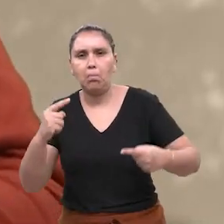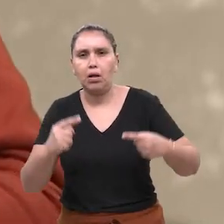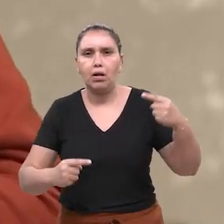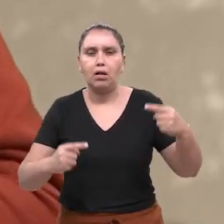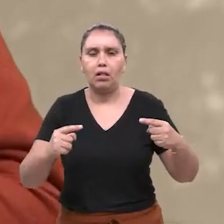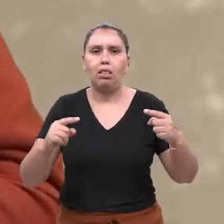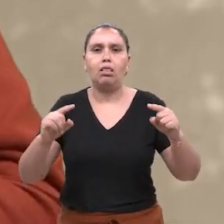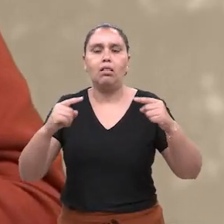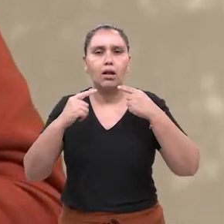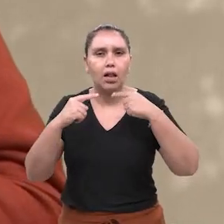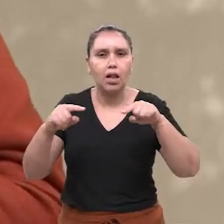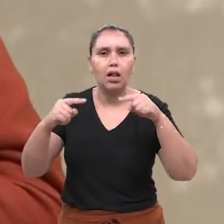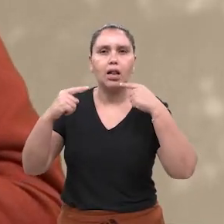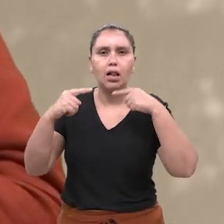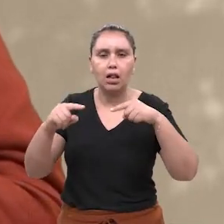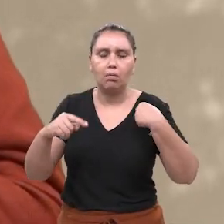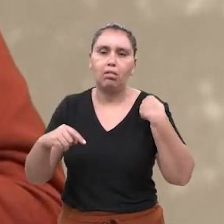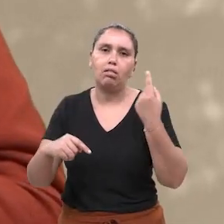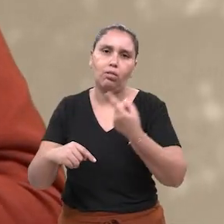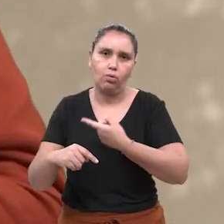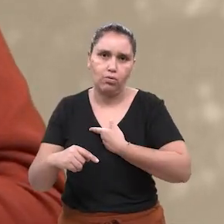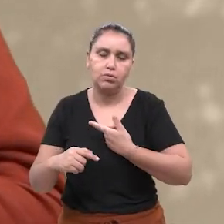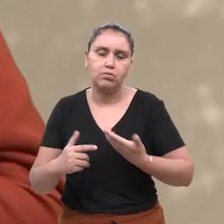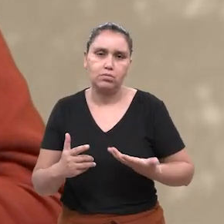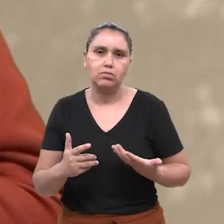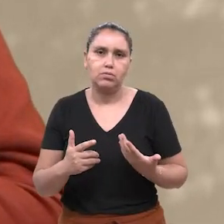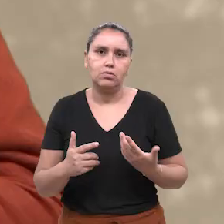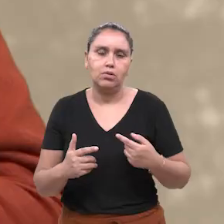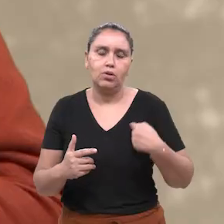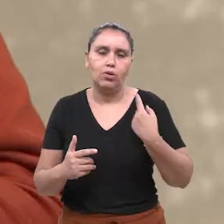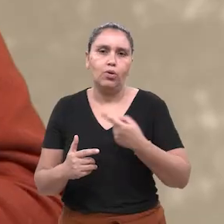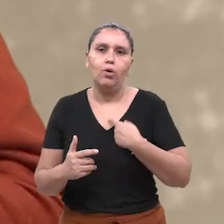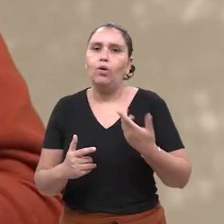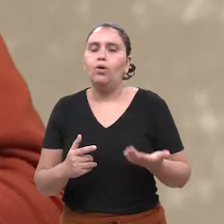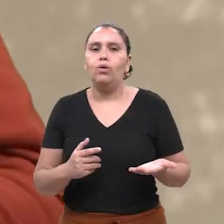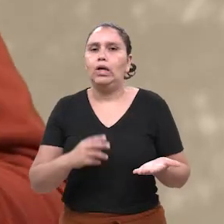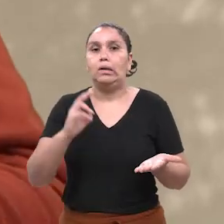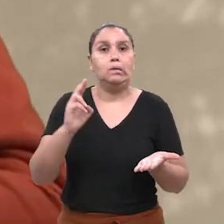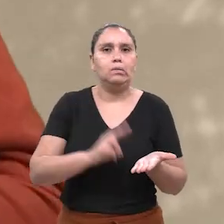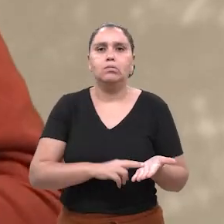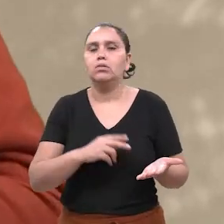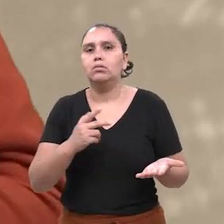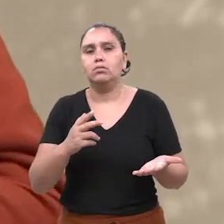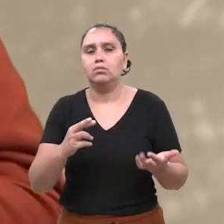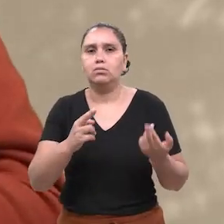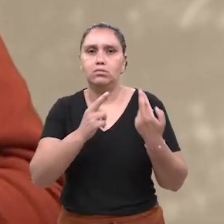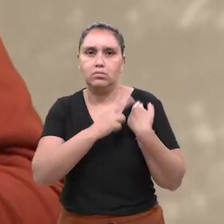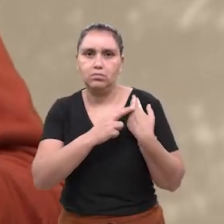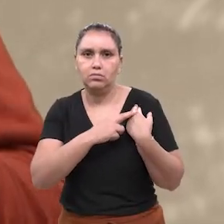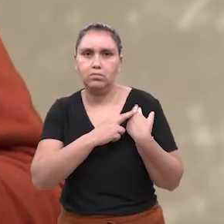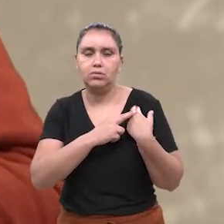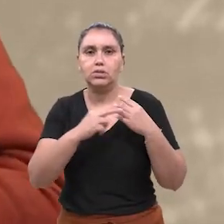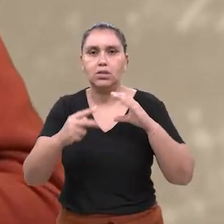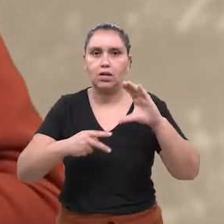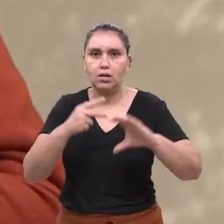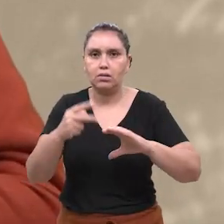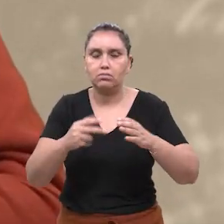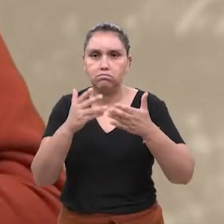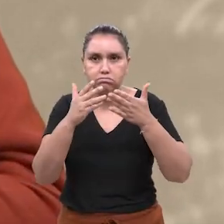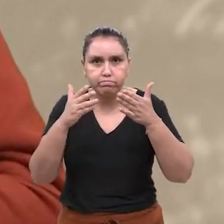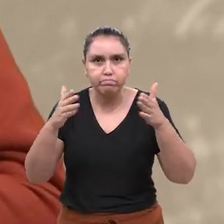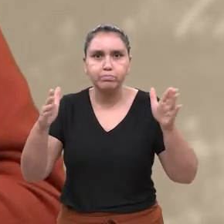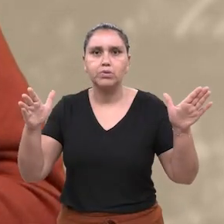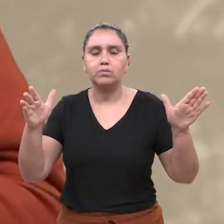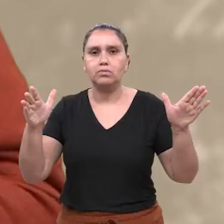da imprensa nos criticou bastante, né? A gente acabou assumindo a responsabilidade e abrimos a Câmara de